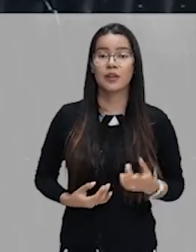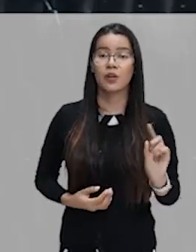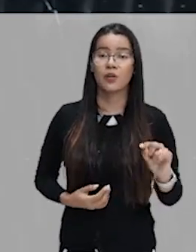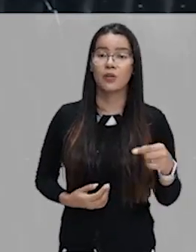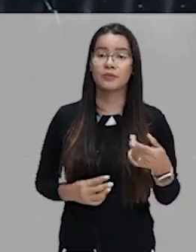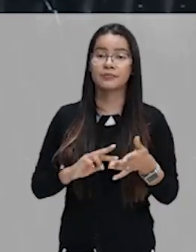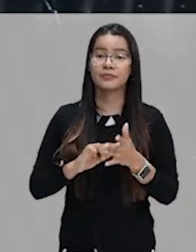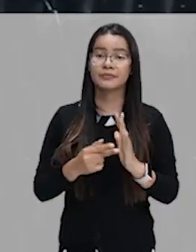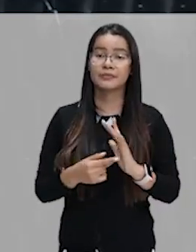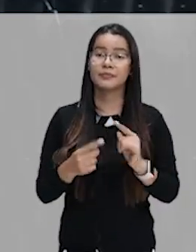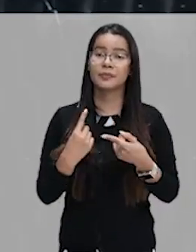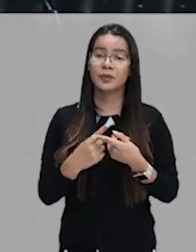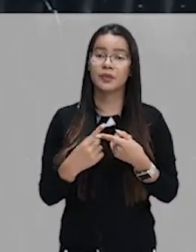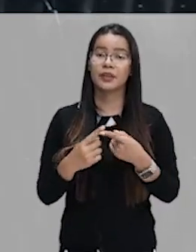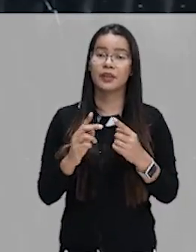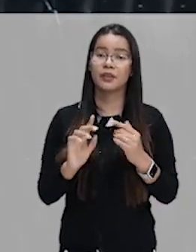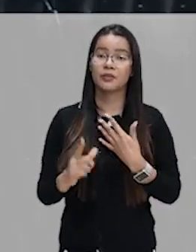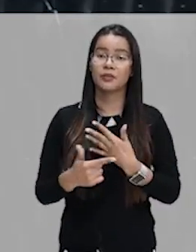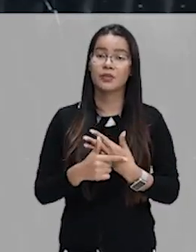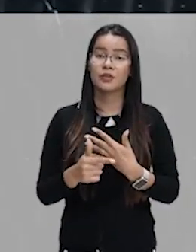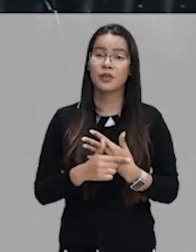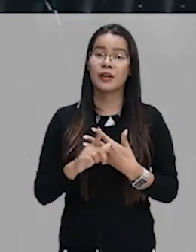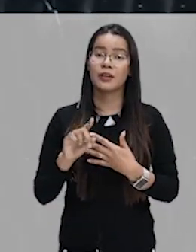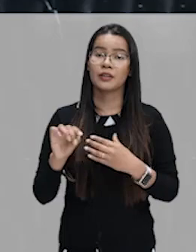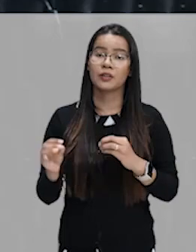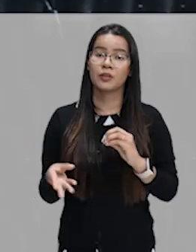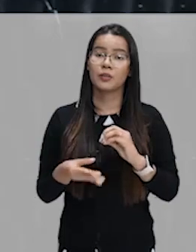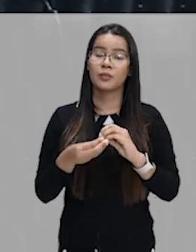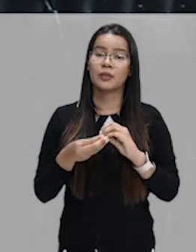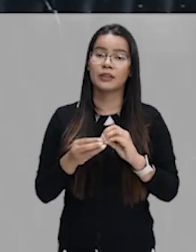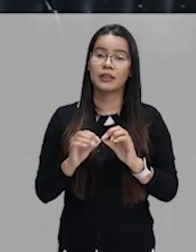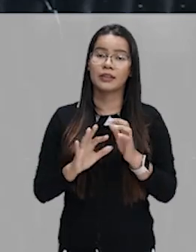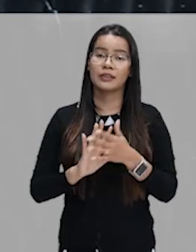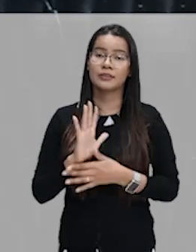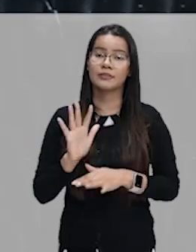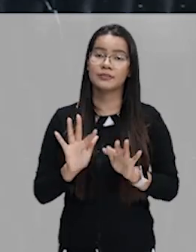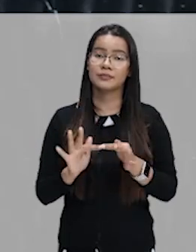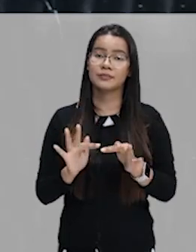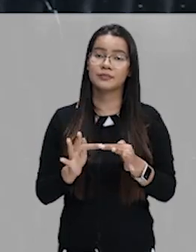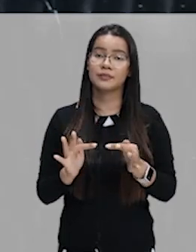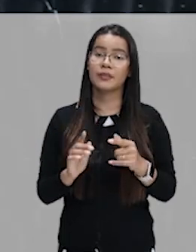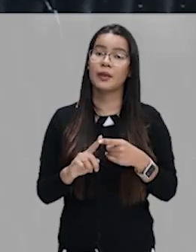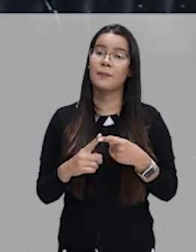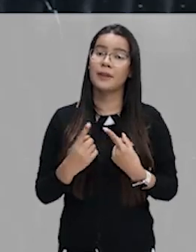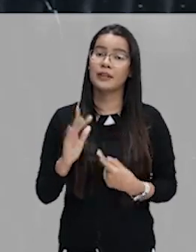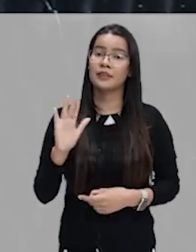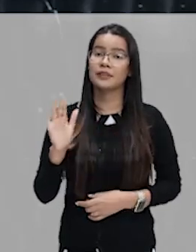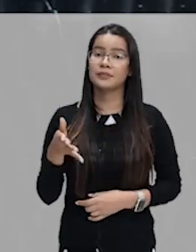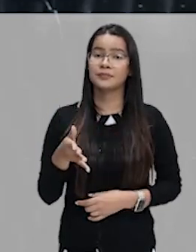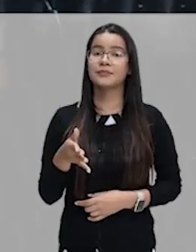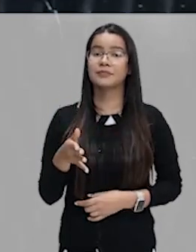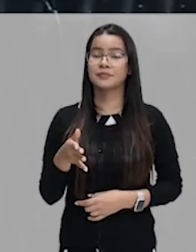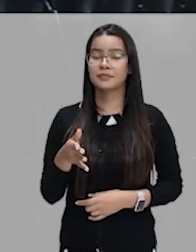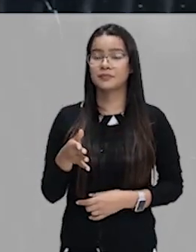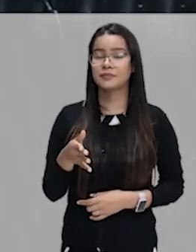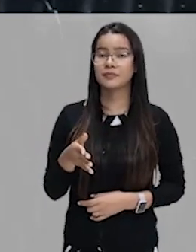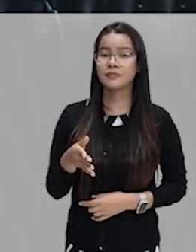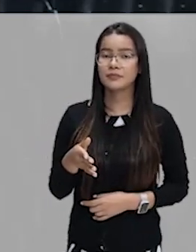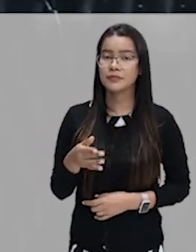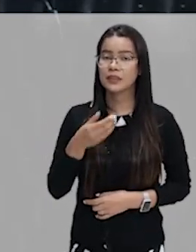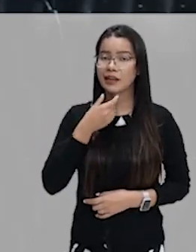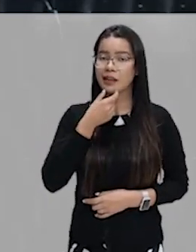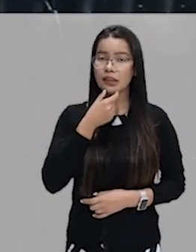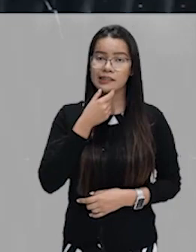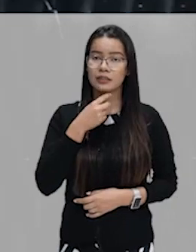a função dele é complementação, certo? Na construção das frases. Mas em inglês, ele não pode ser usado para